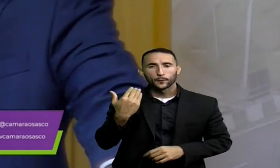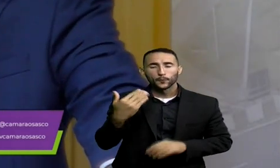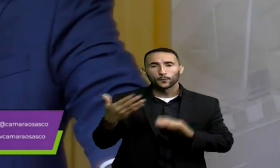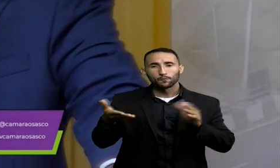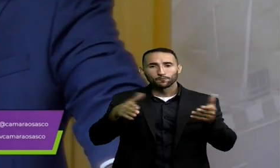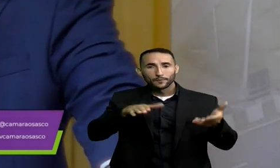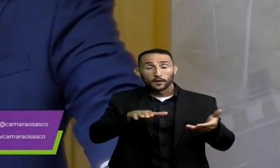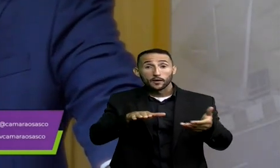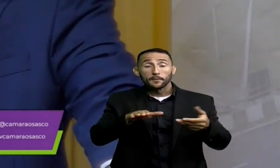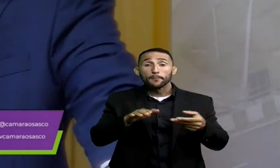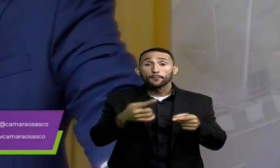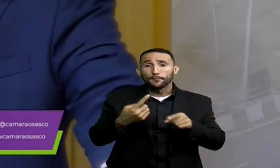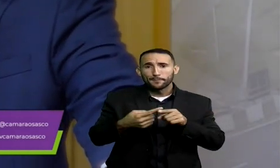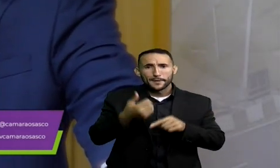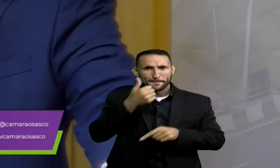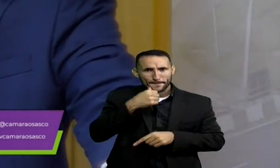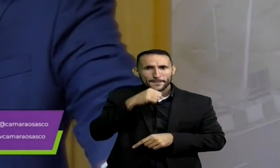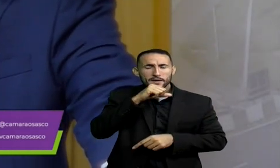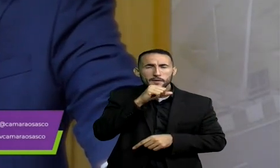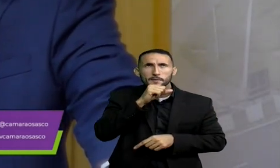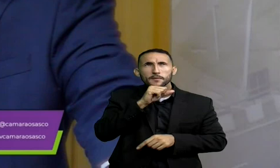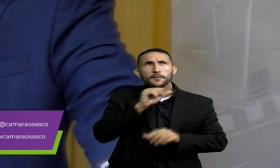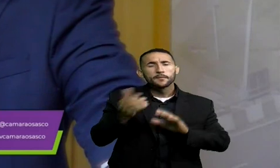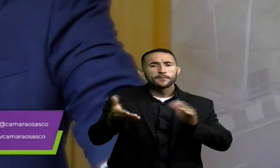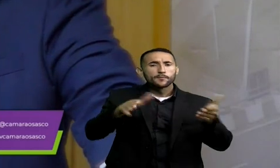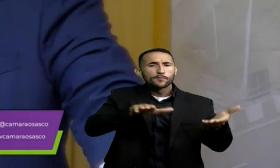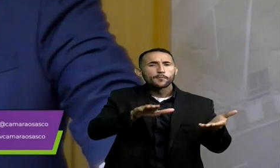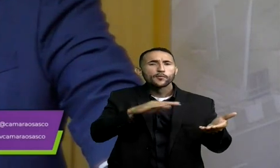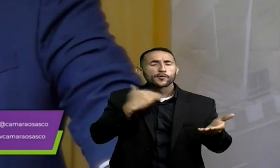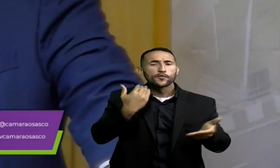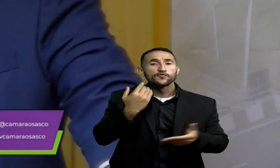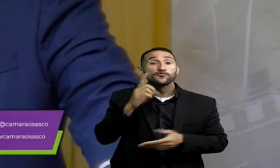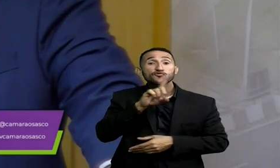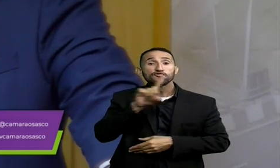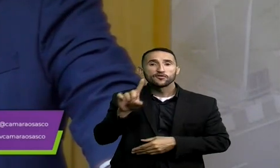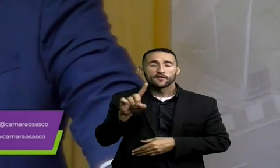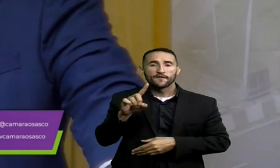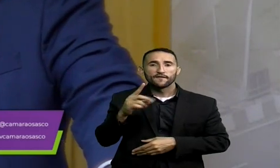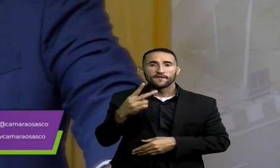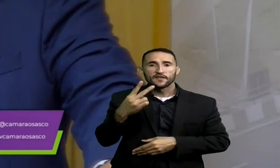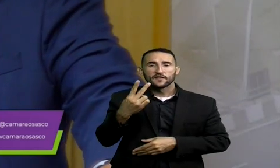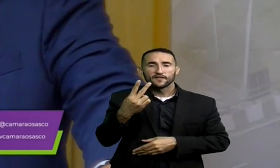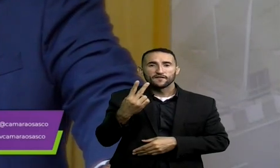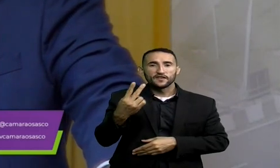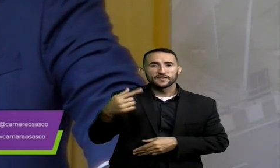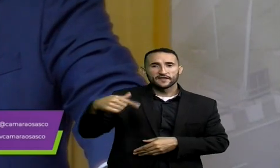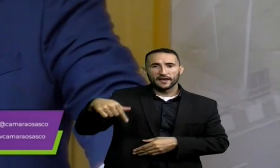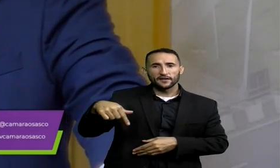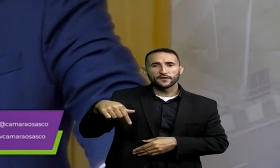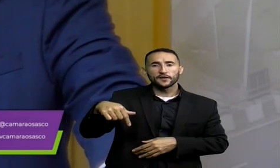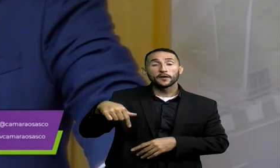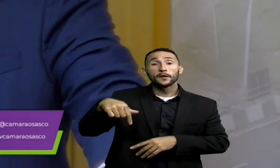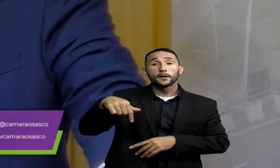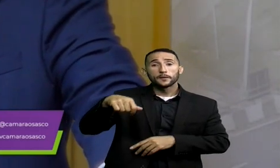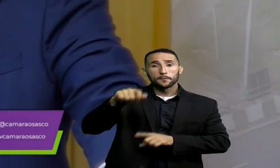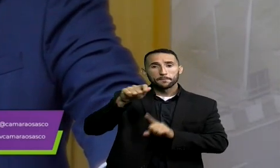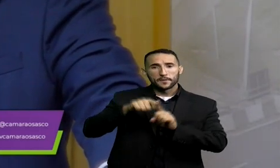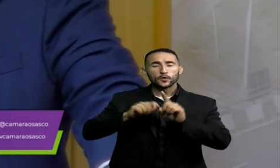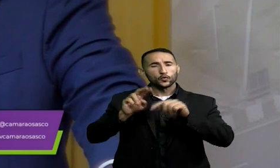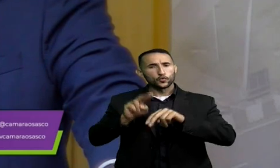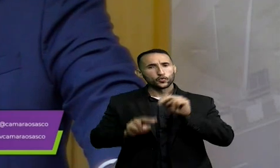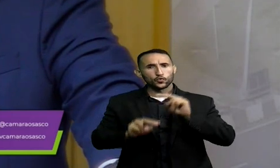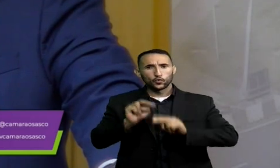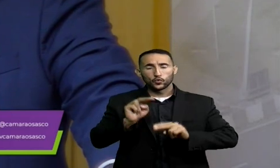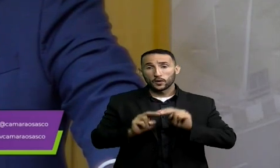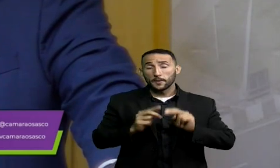recentemente dia 27 de do 6 e acabei de perder também um tio ele não